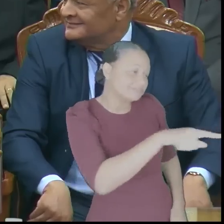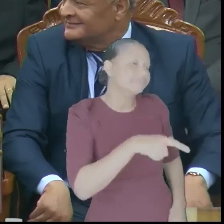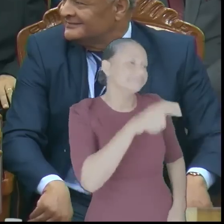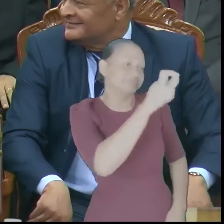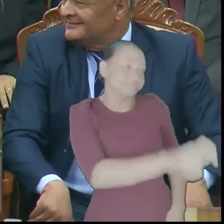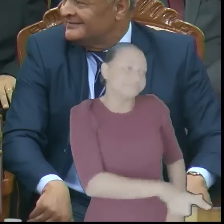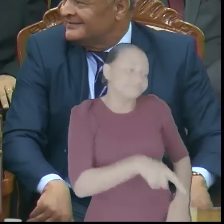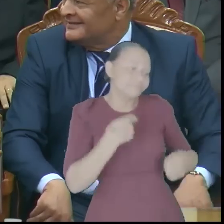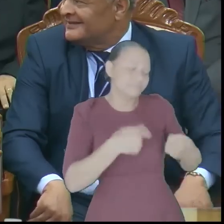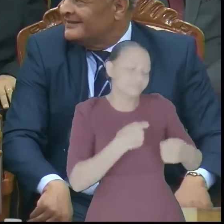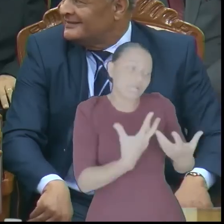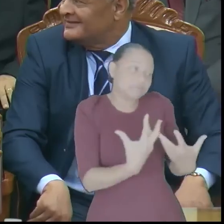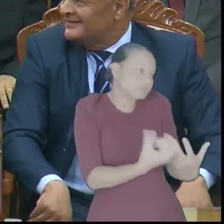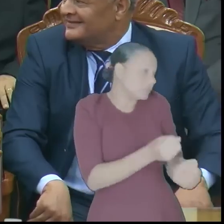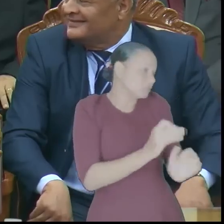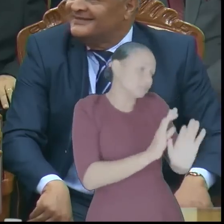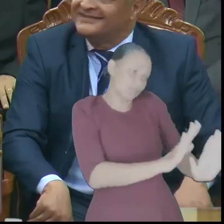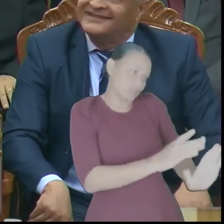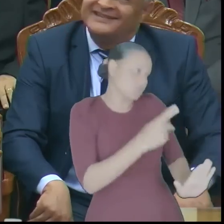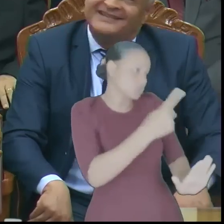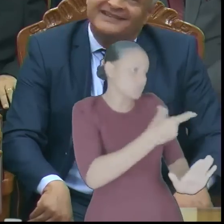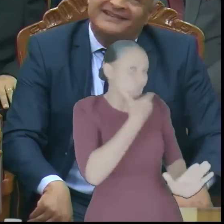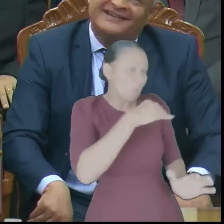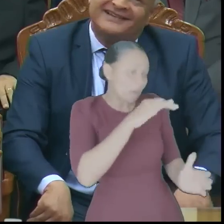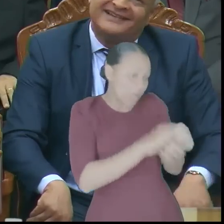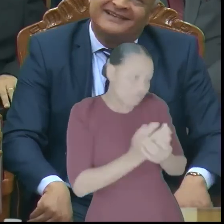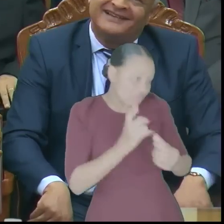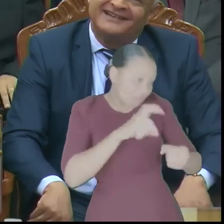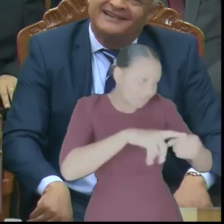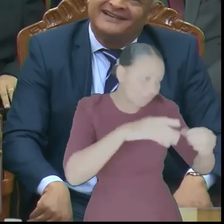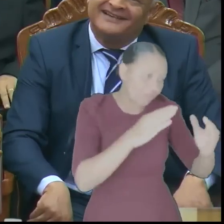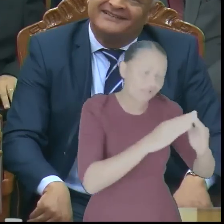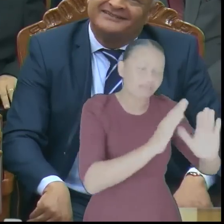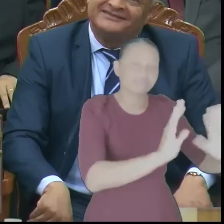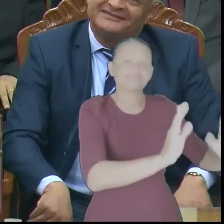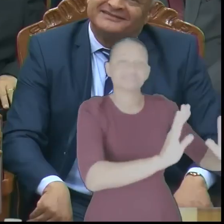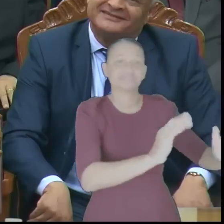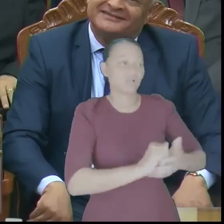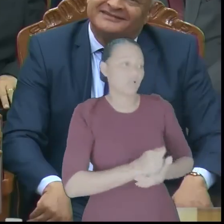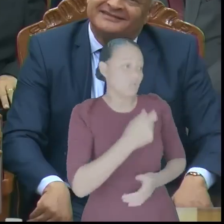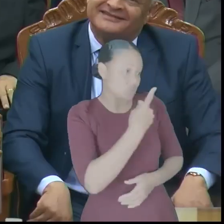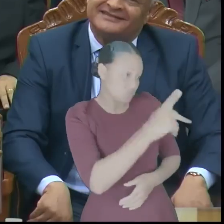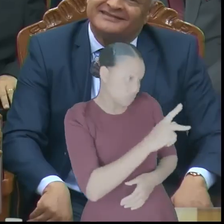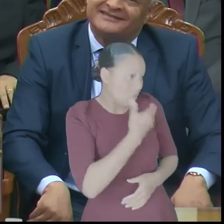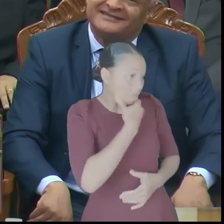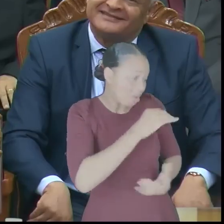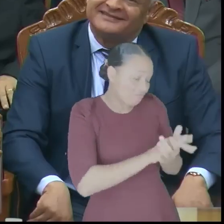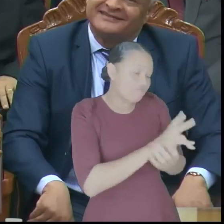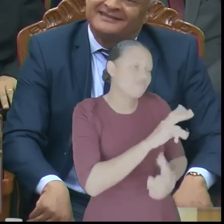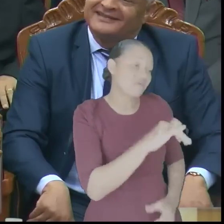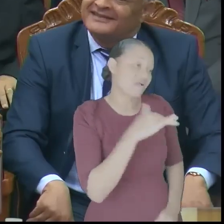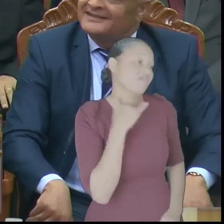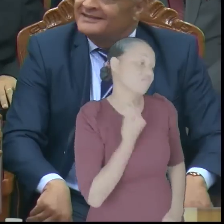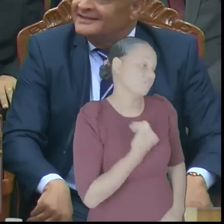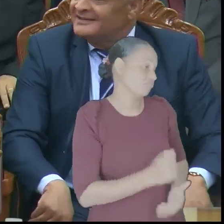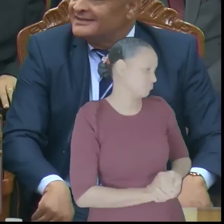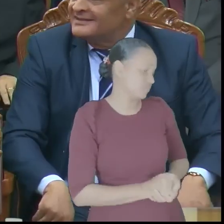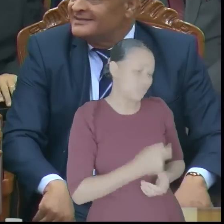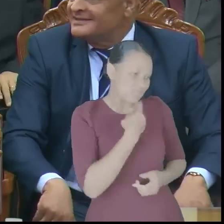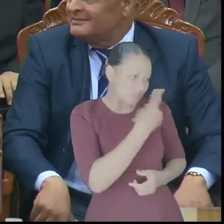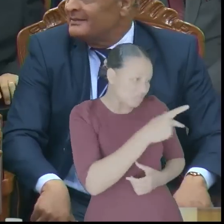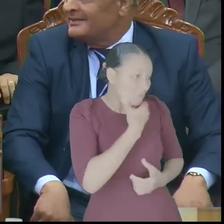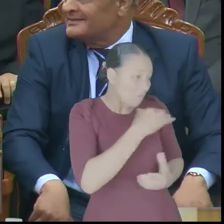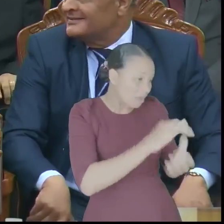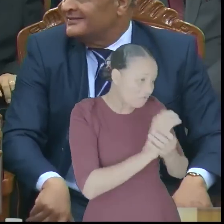se conformar. Seu marido não volta para casa. Seu marido vai morrer. Seu marido não vai voltar para